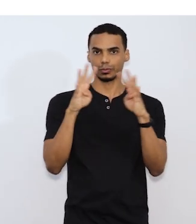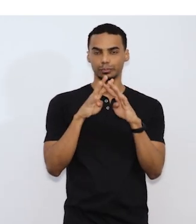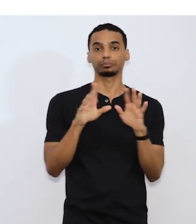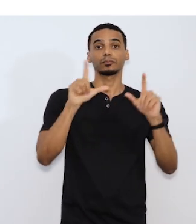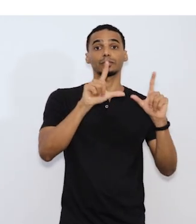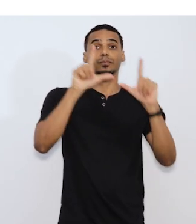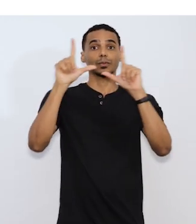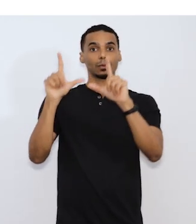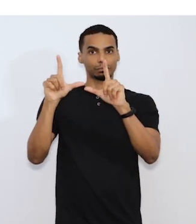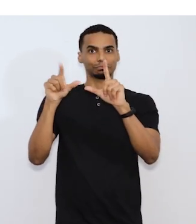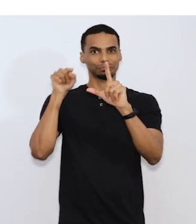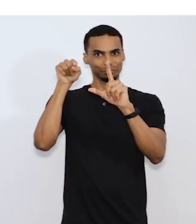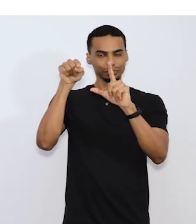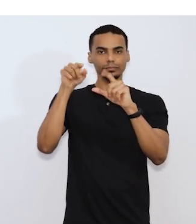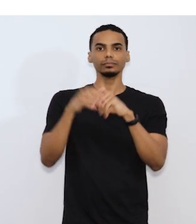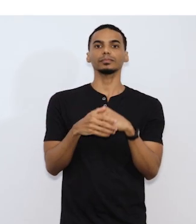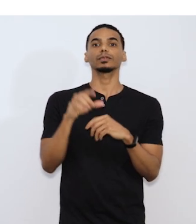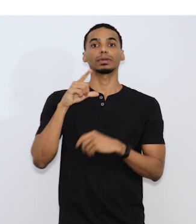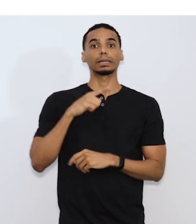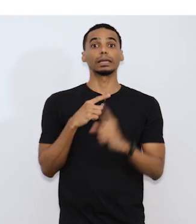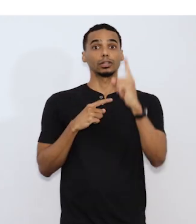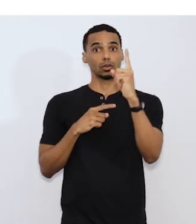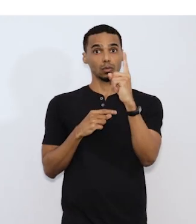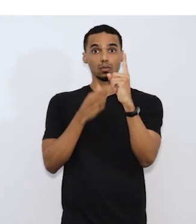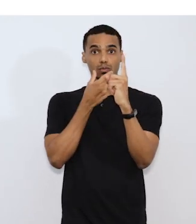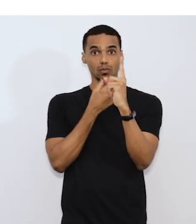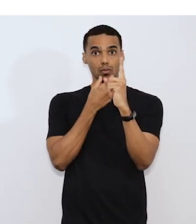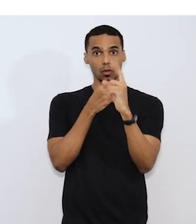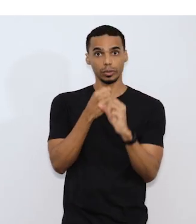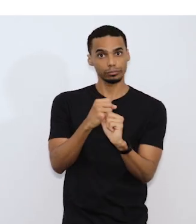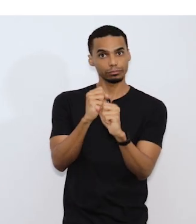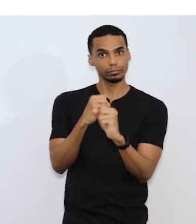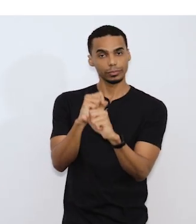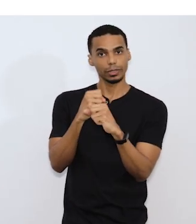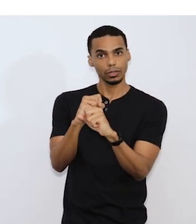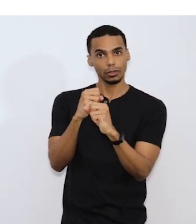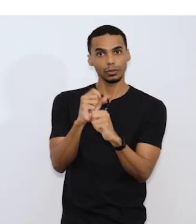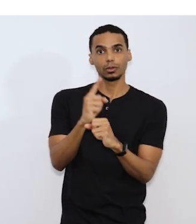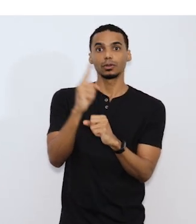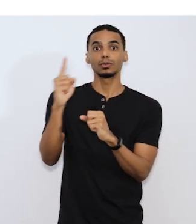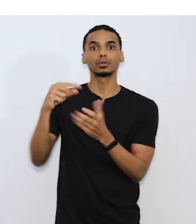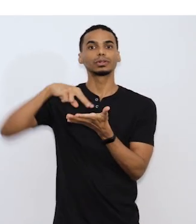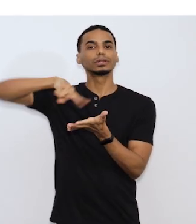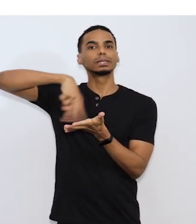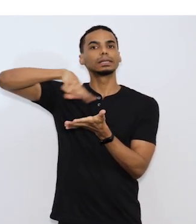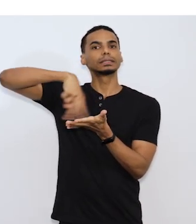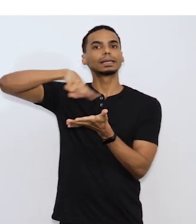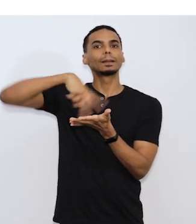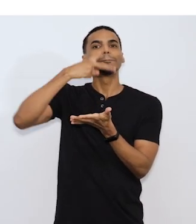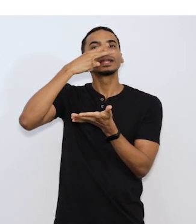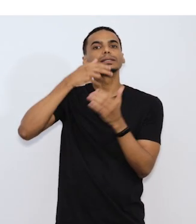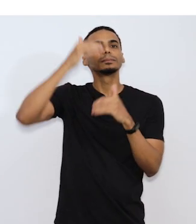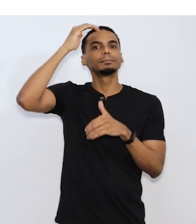quadrinho, a gente percebe que um dos homens está na jaula limpando e o outro está dançando como se fosse uma